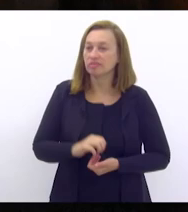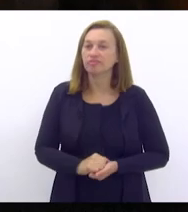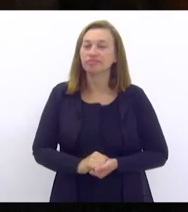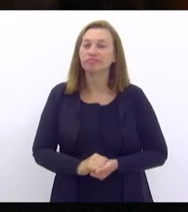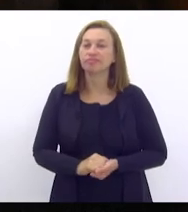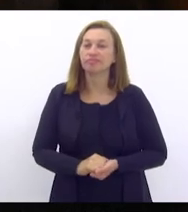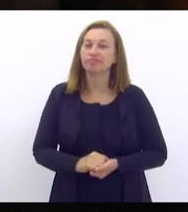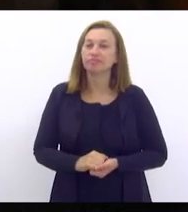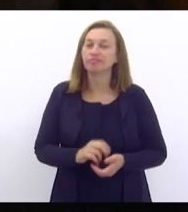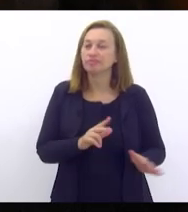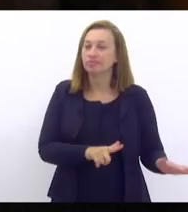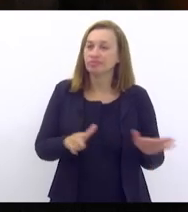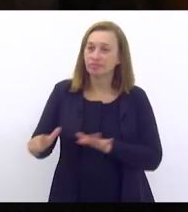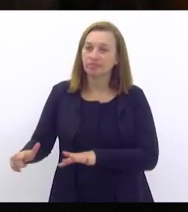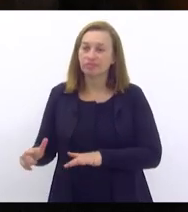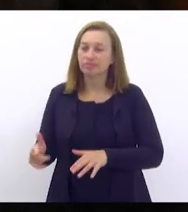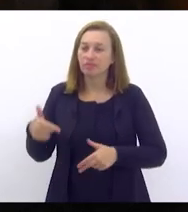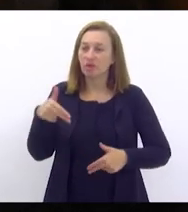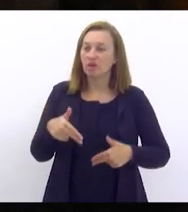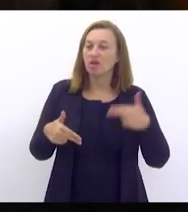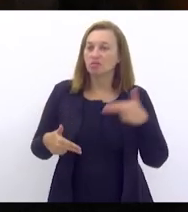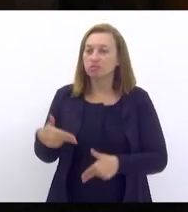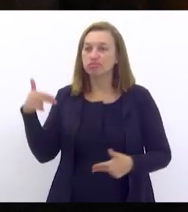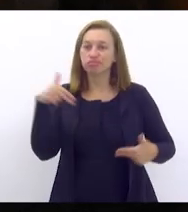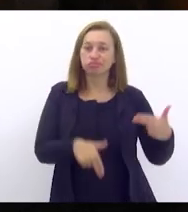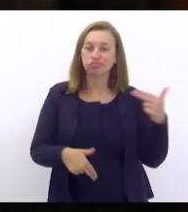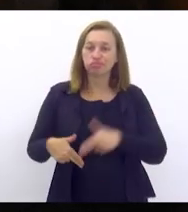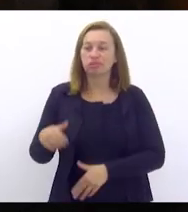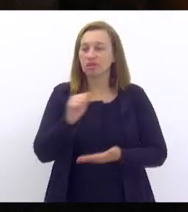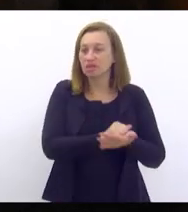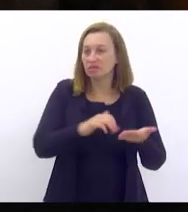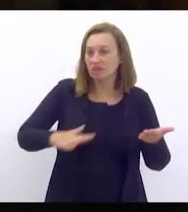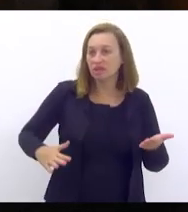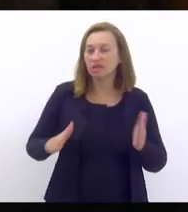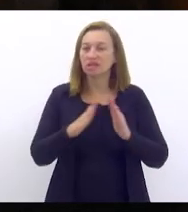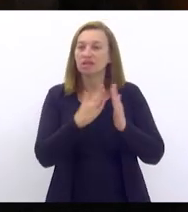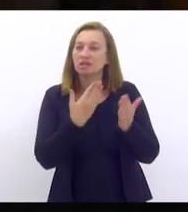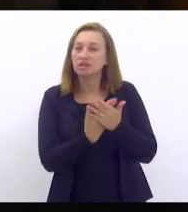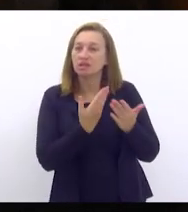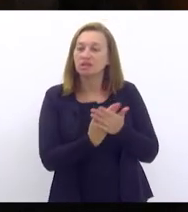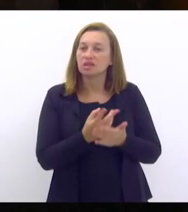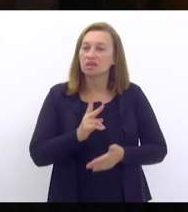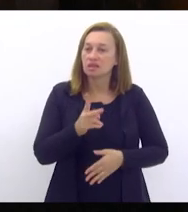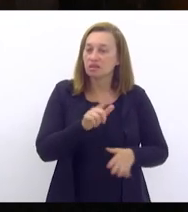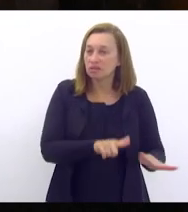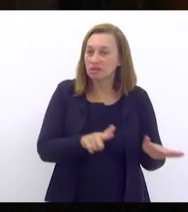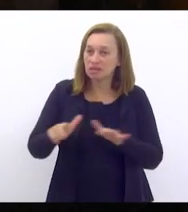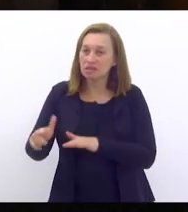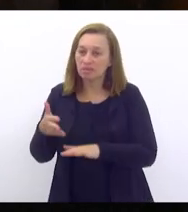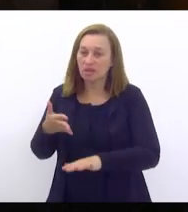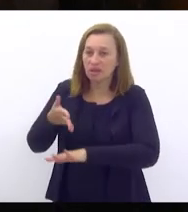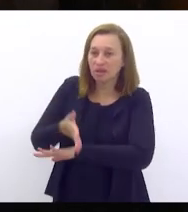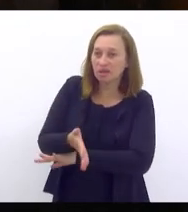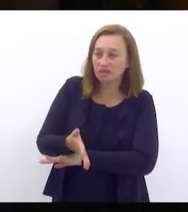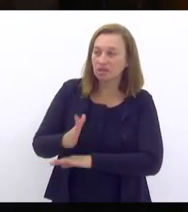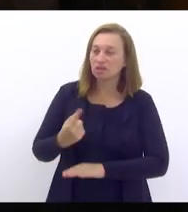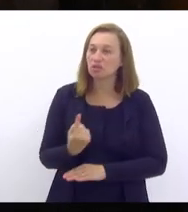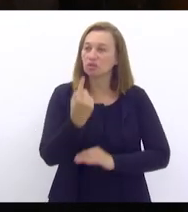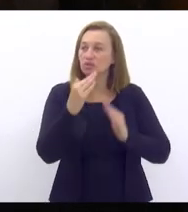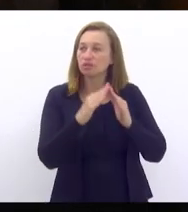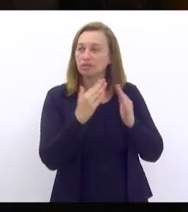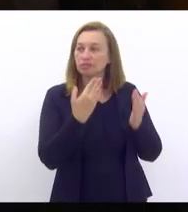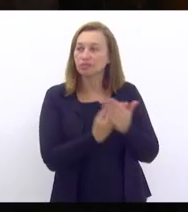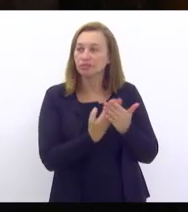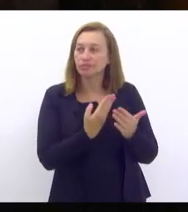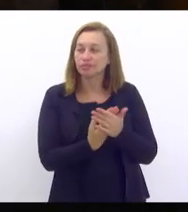a semana do hip-hop que faz as atividades nas escolas. Toda vez que a semana entra numa escola, a pergunta que a